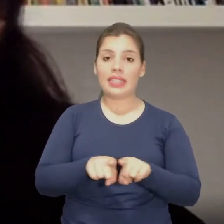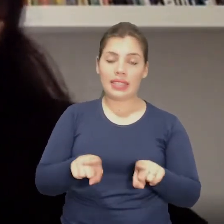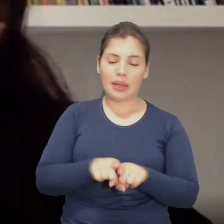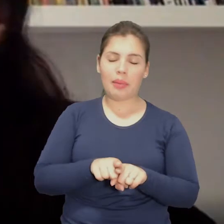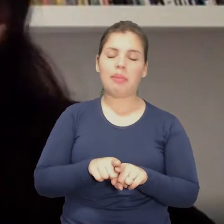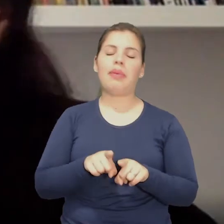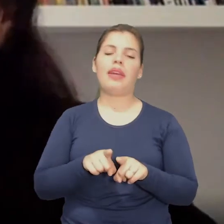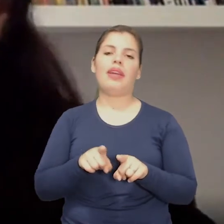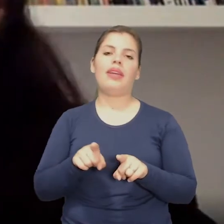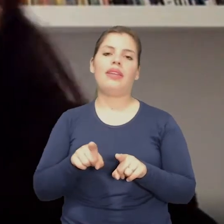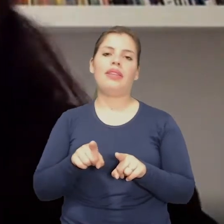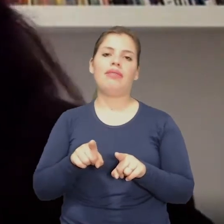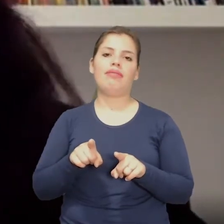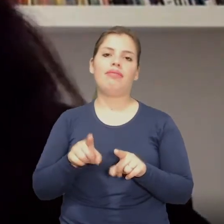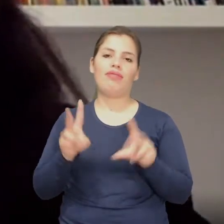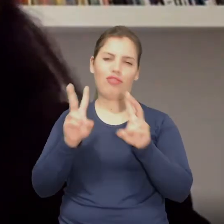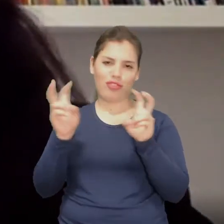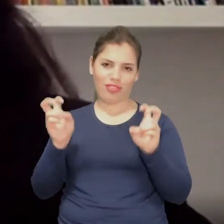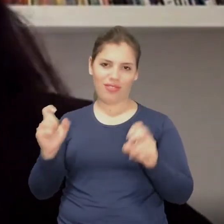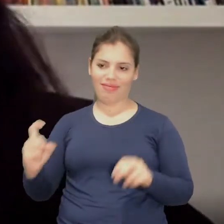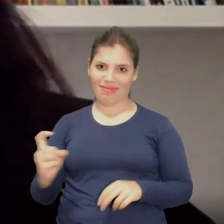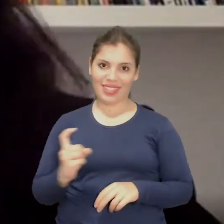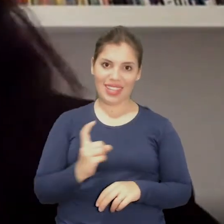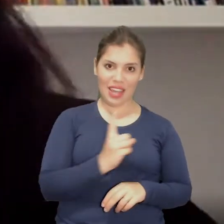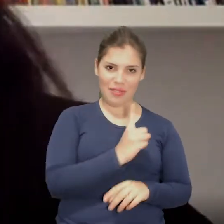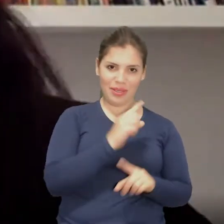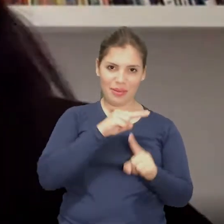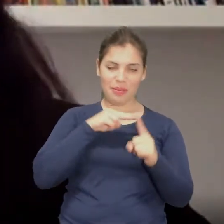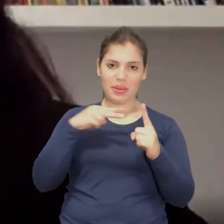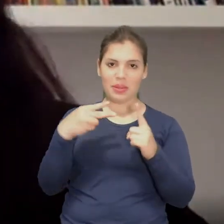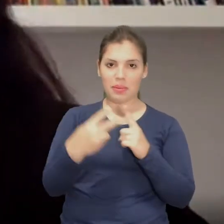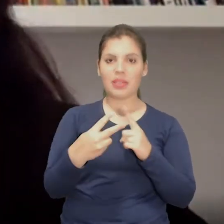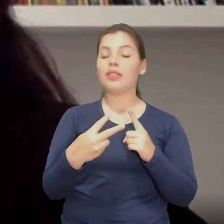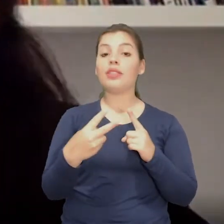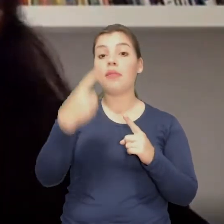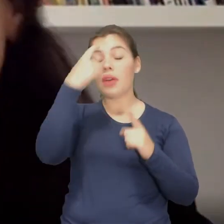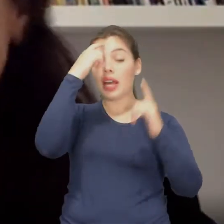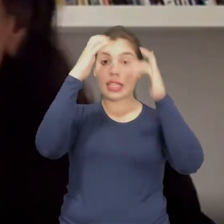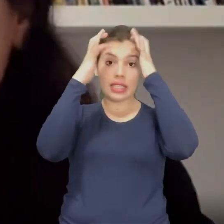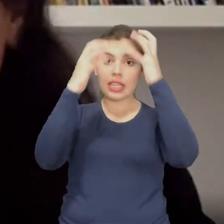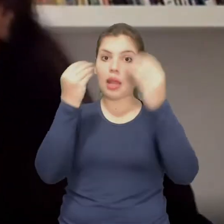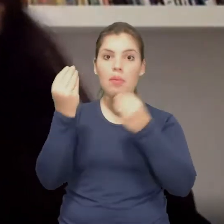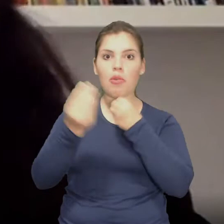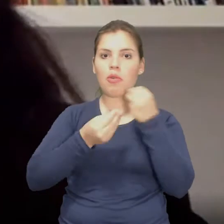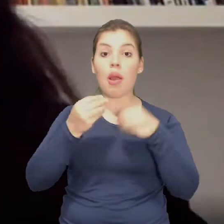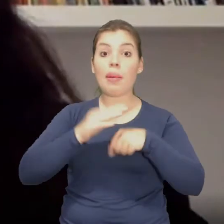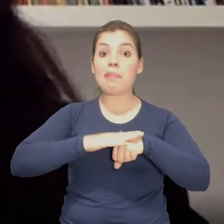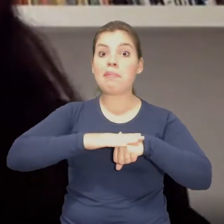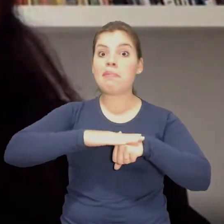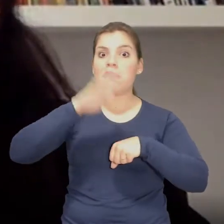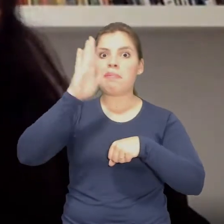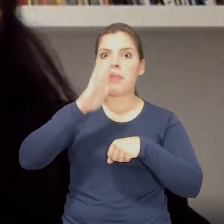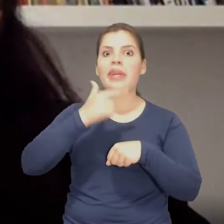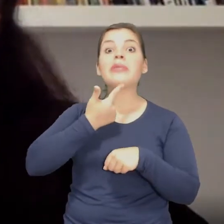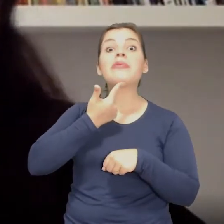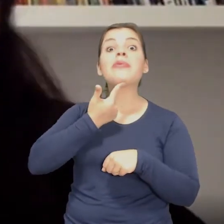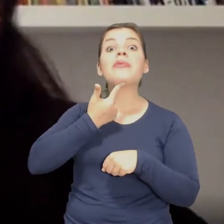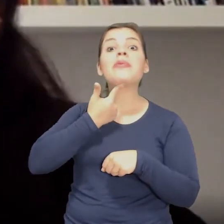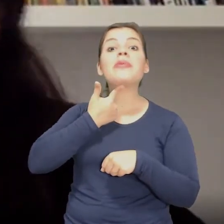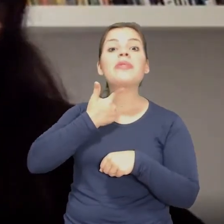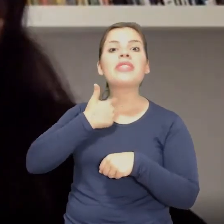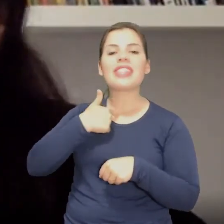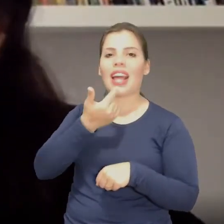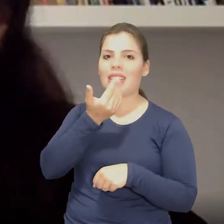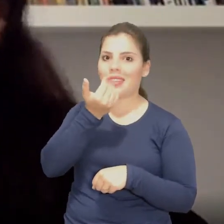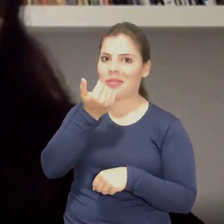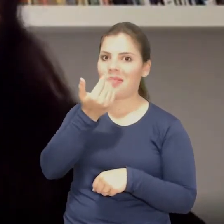forma evolutiva de nos tirar da dieta, ou seja, de nos tirar da fome, é nos induzindo a comer. E uma das formas